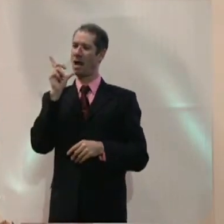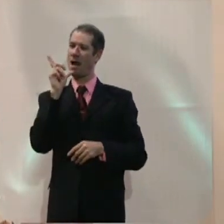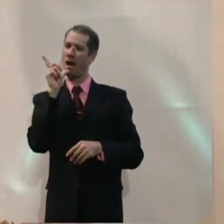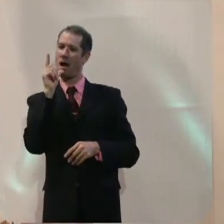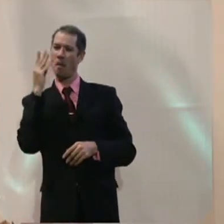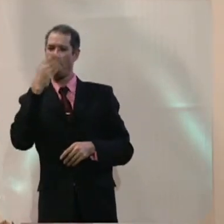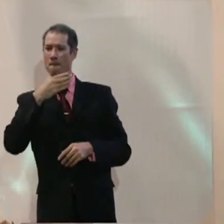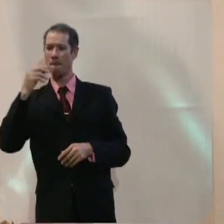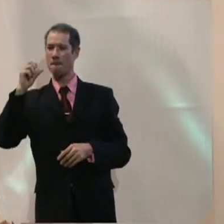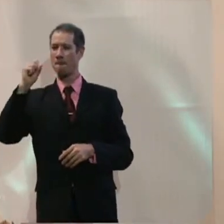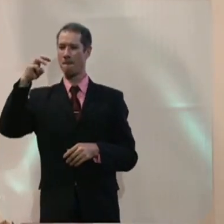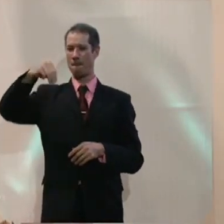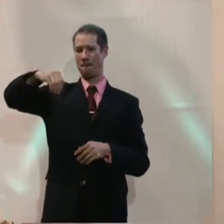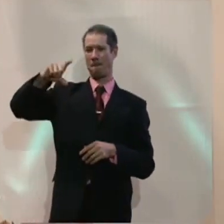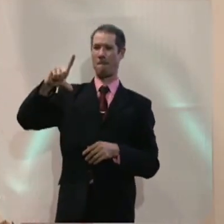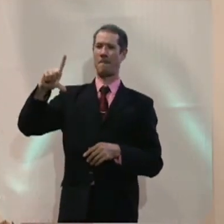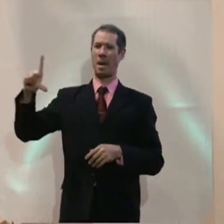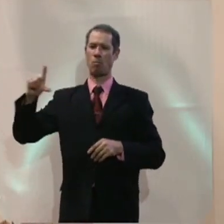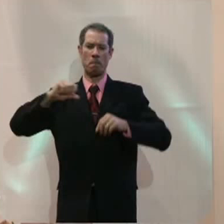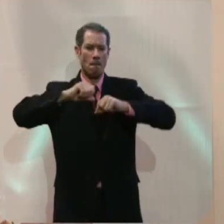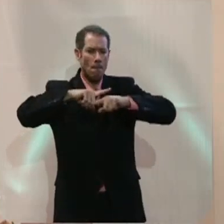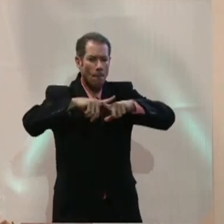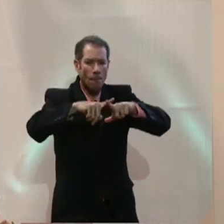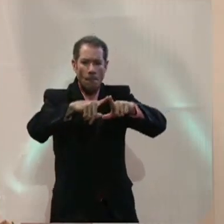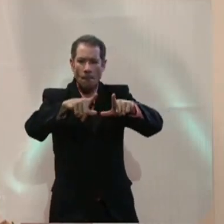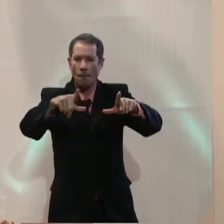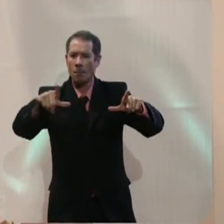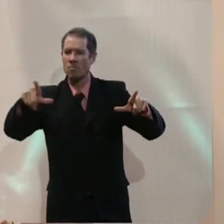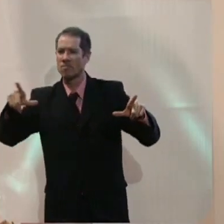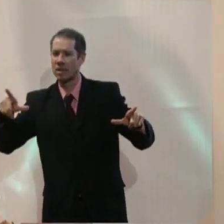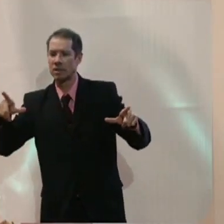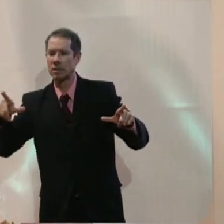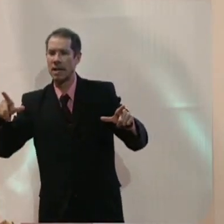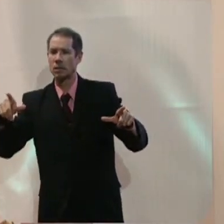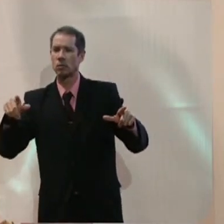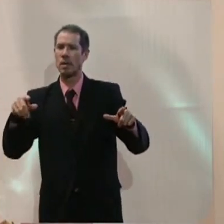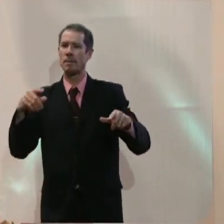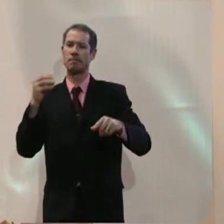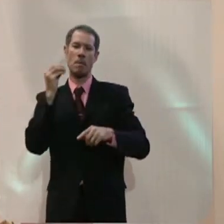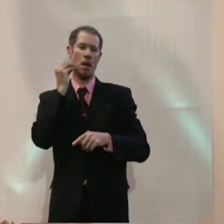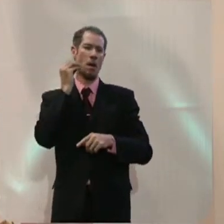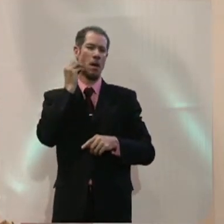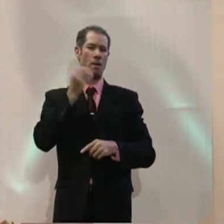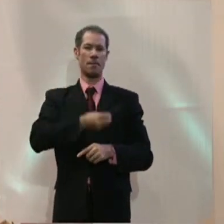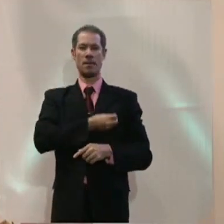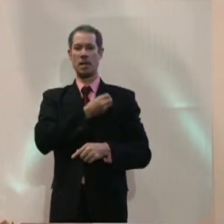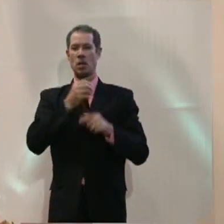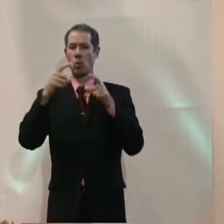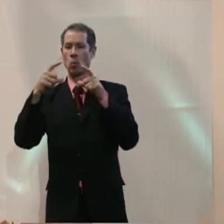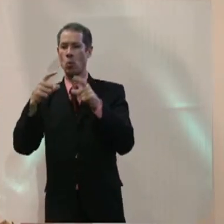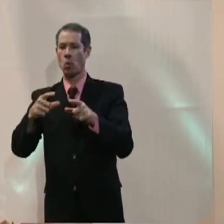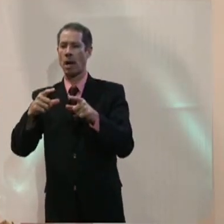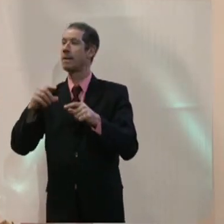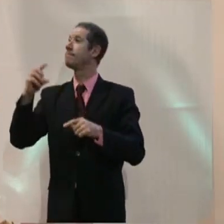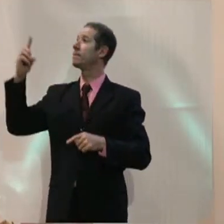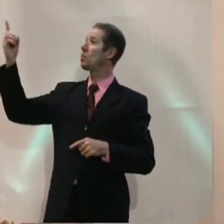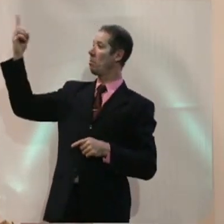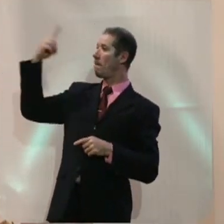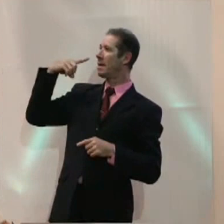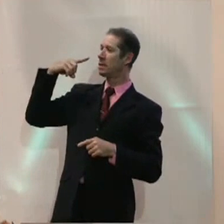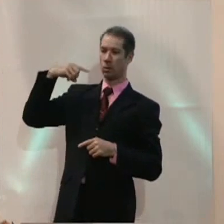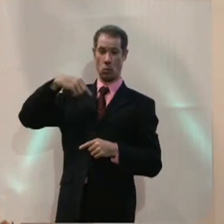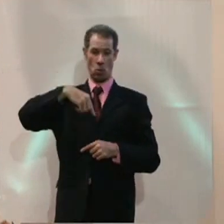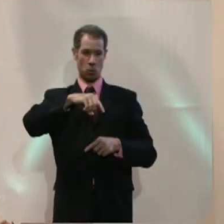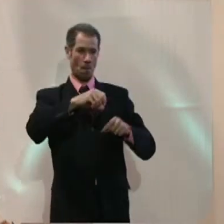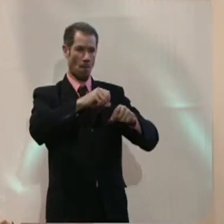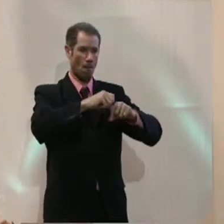pensar que o deserto é uma estação da vida. O lugar para onde Deus está nos mandando não é o